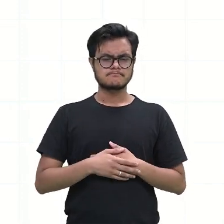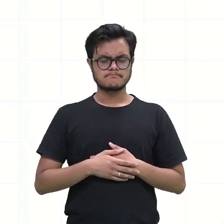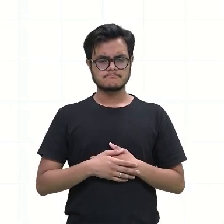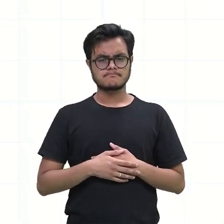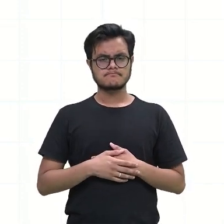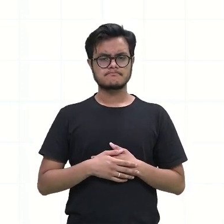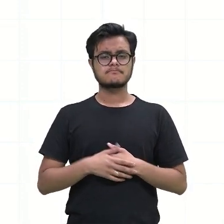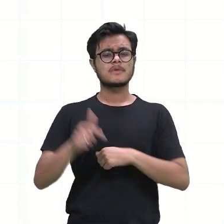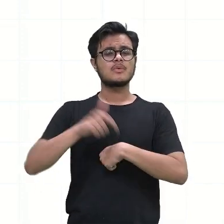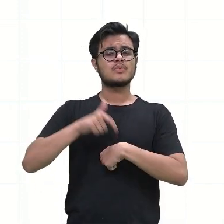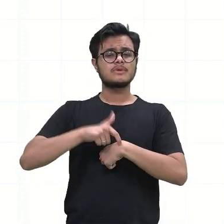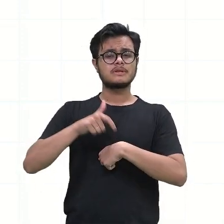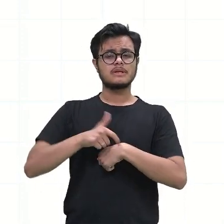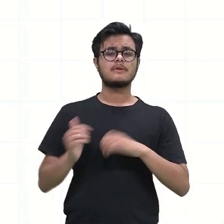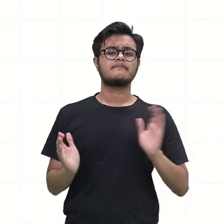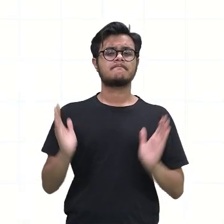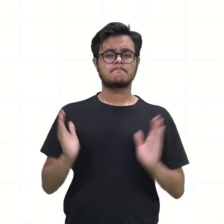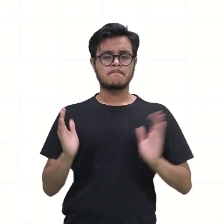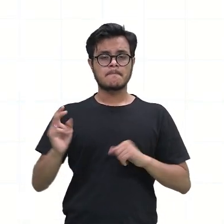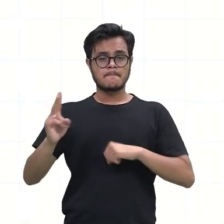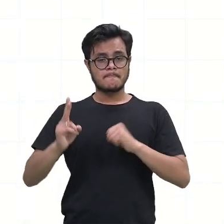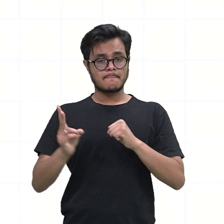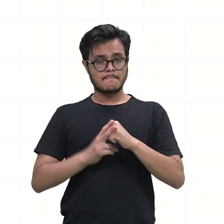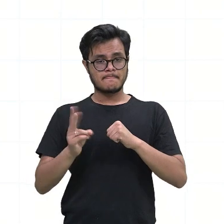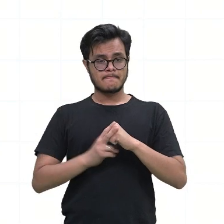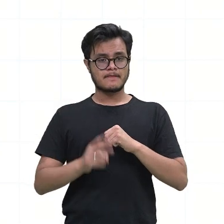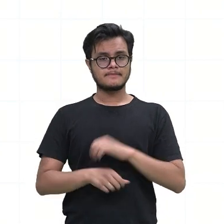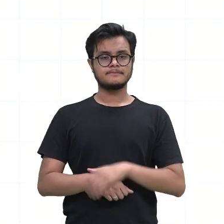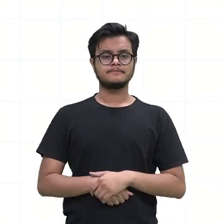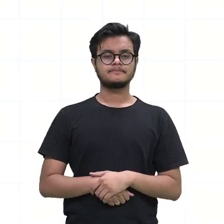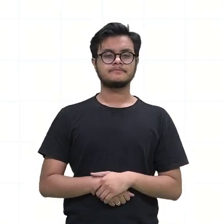tempo? Olha só, tempo verbal, observe aí.